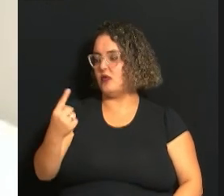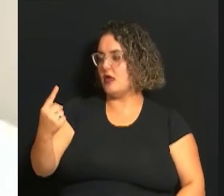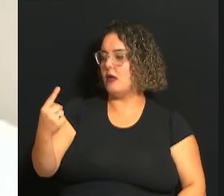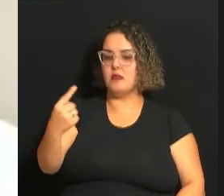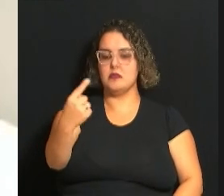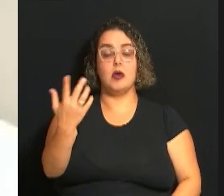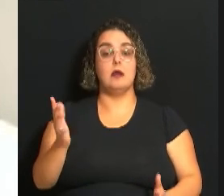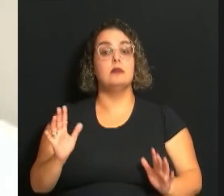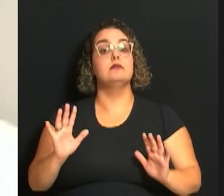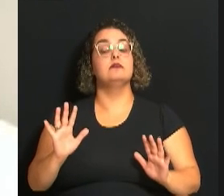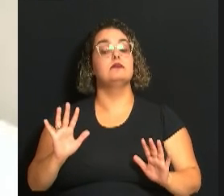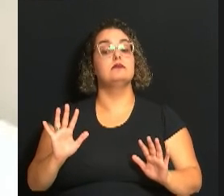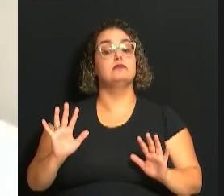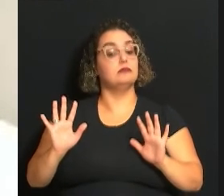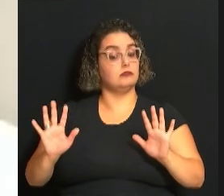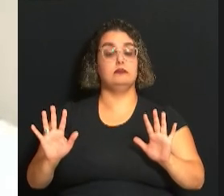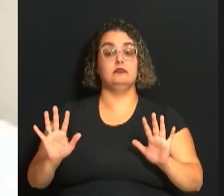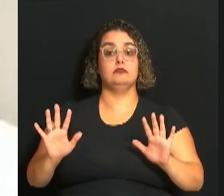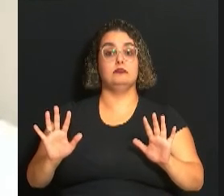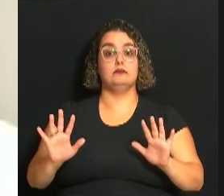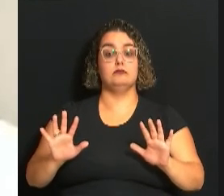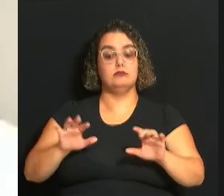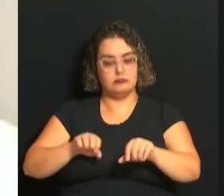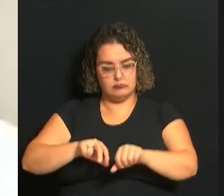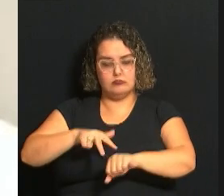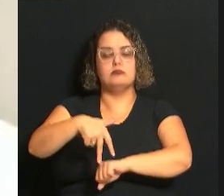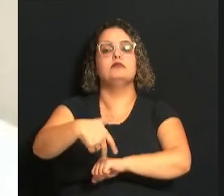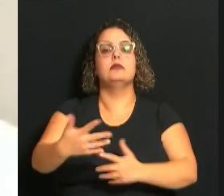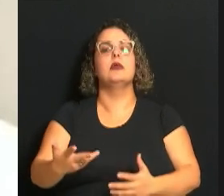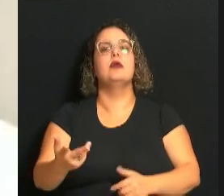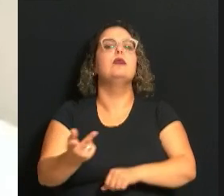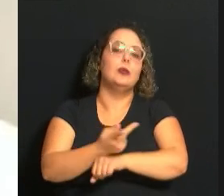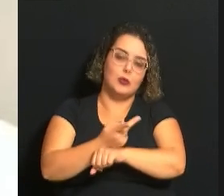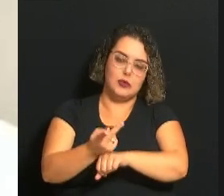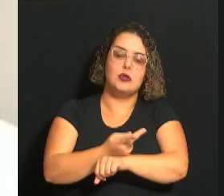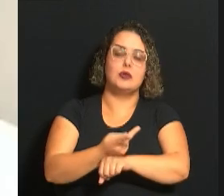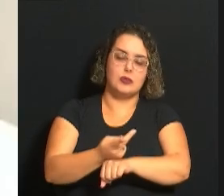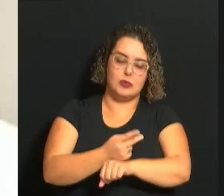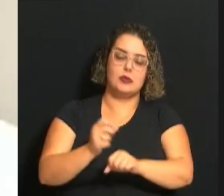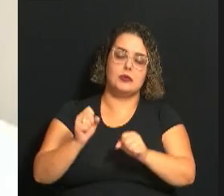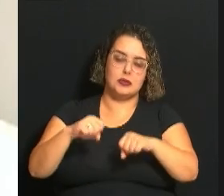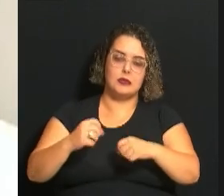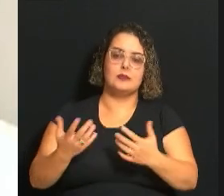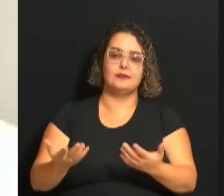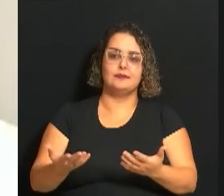vez, mesmo sem a roupinha da Mulher Maravilha, e fui atrás do sim. Por Trás da